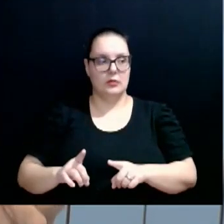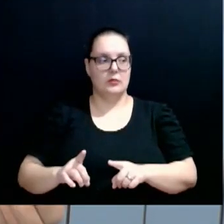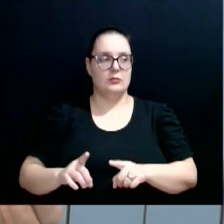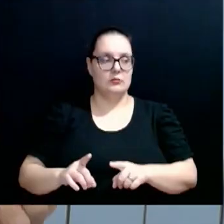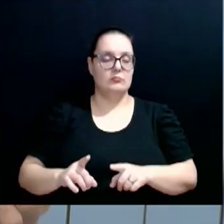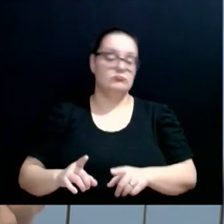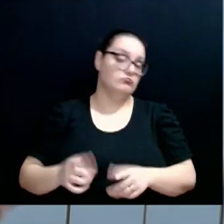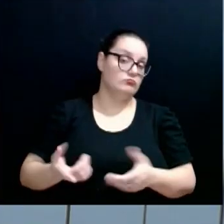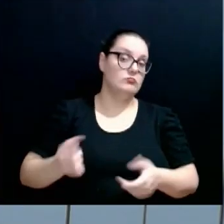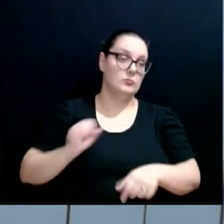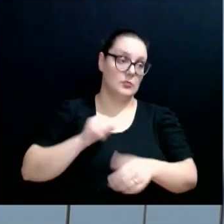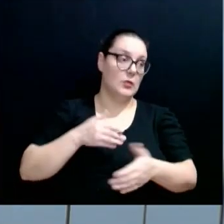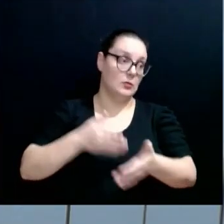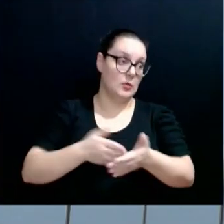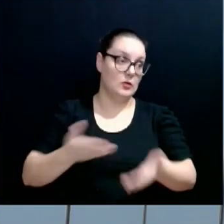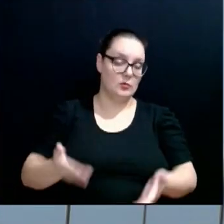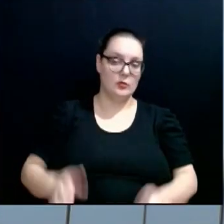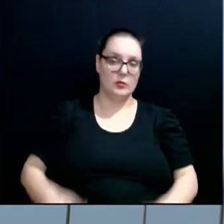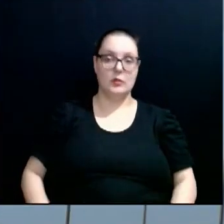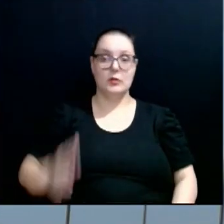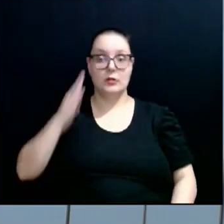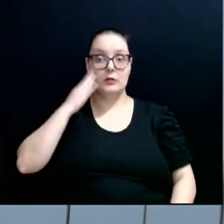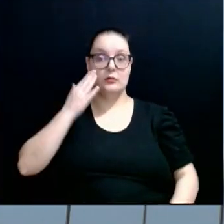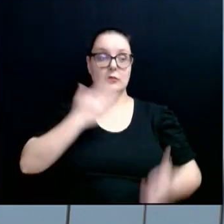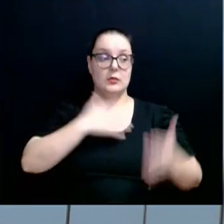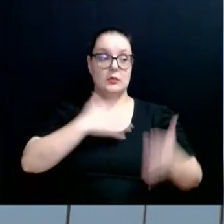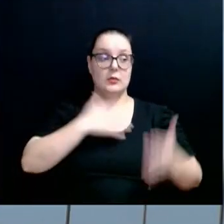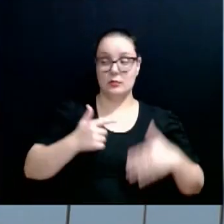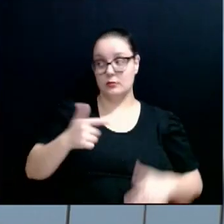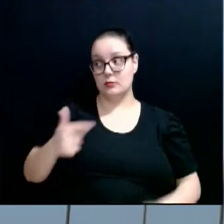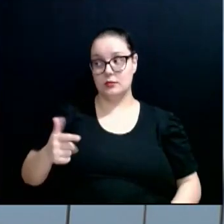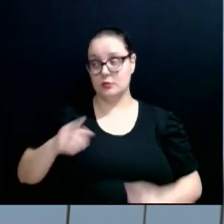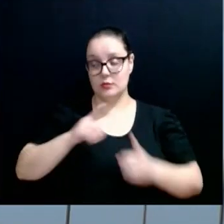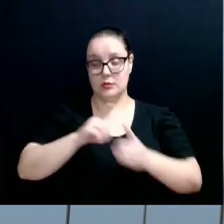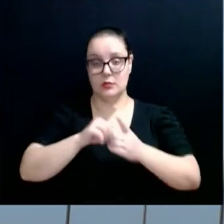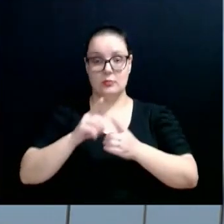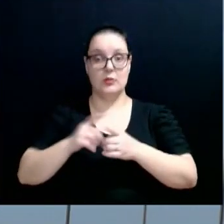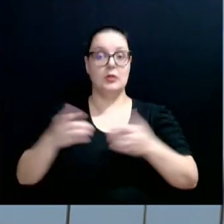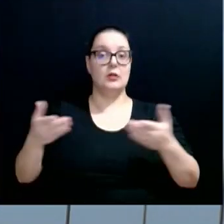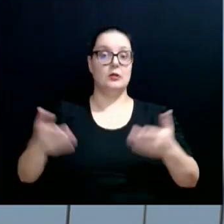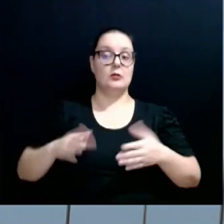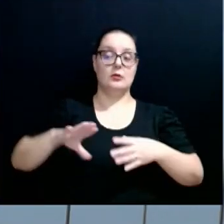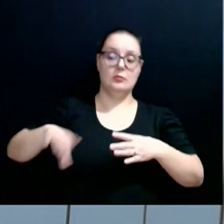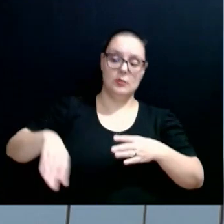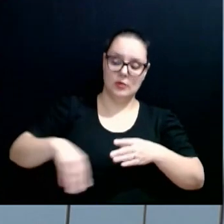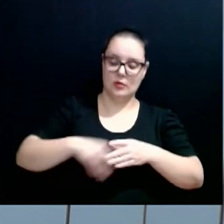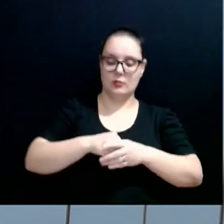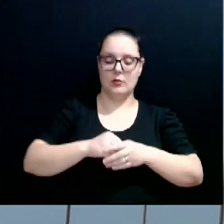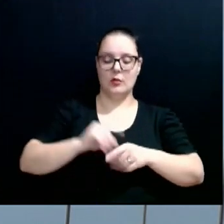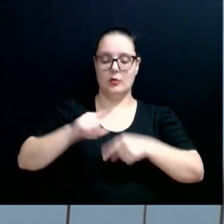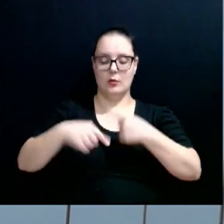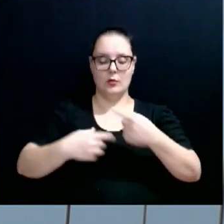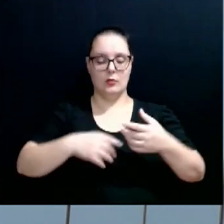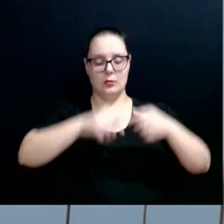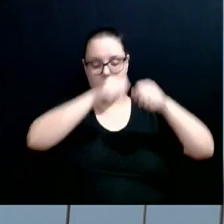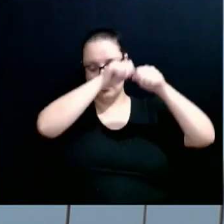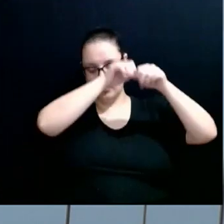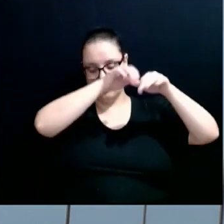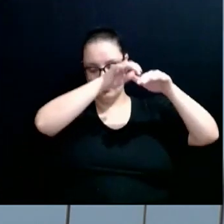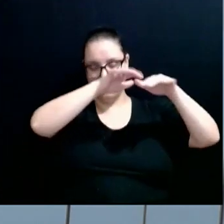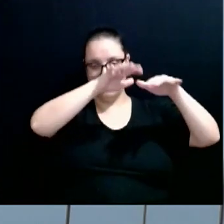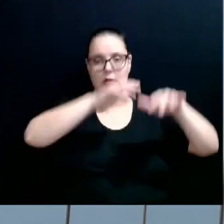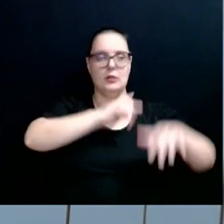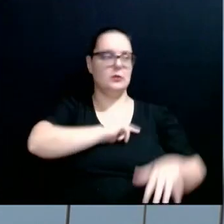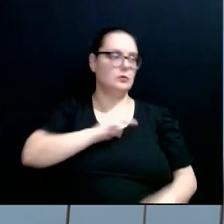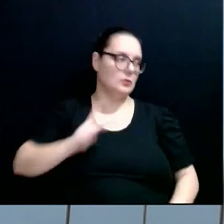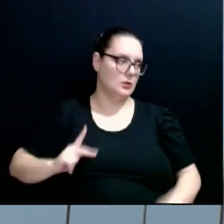que não atendia. E a tendência agora é de incluir outras como o autismo. Está aqui o presidente aqui que sempre